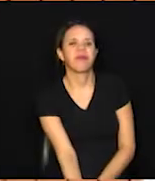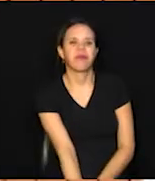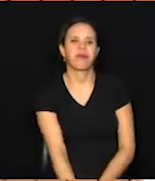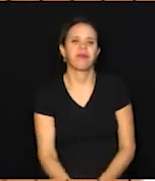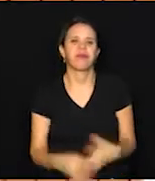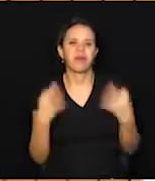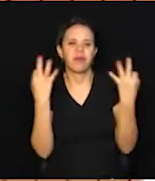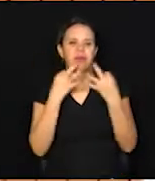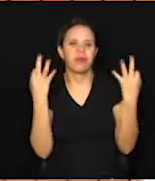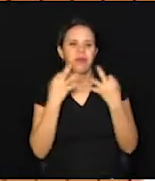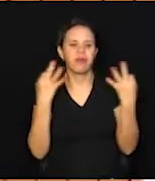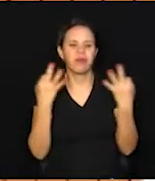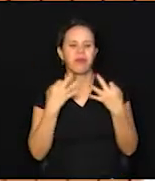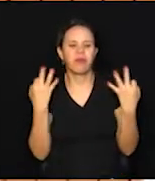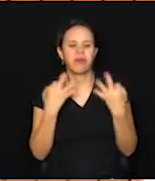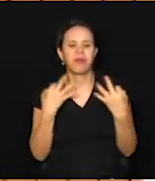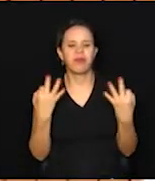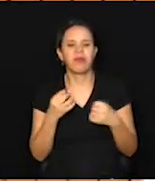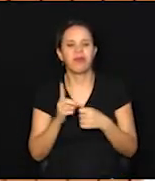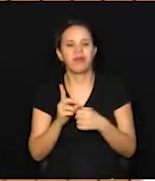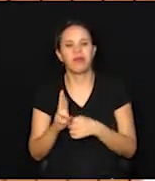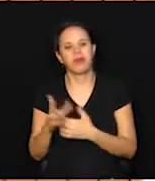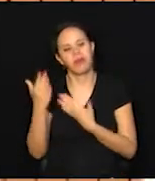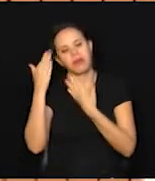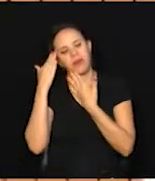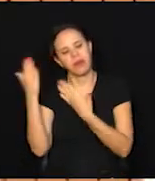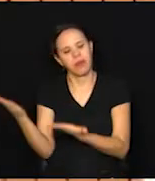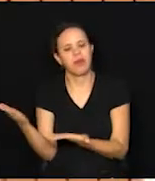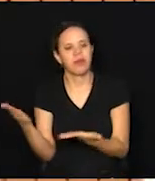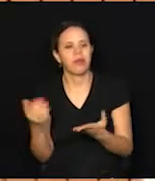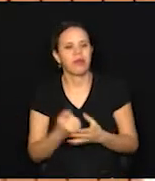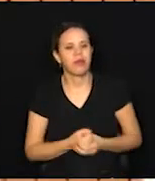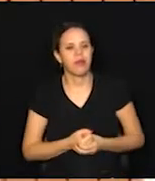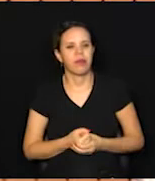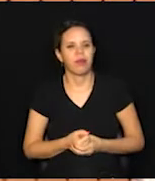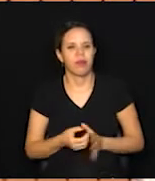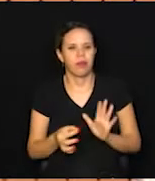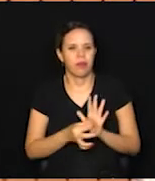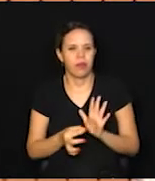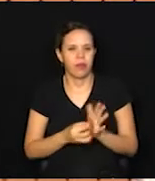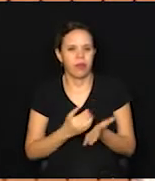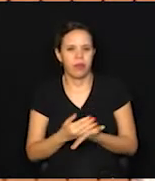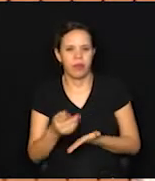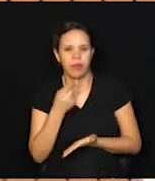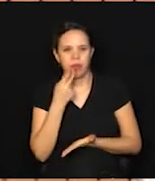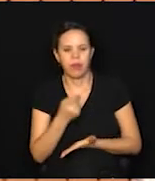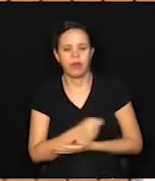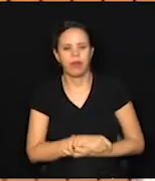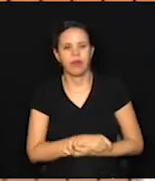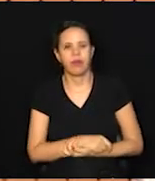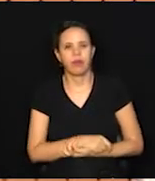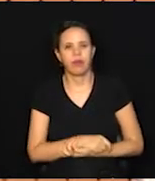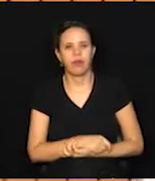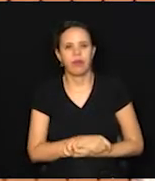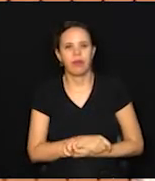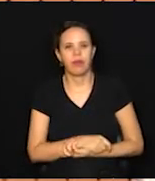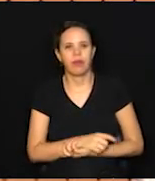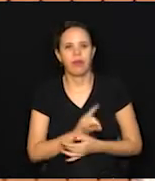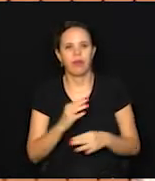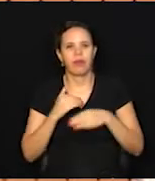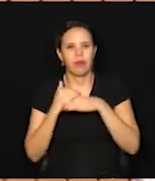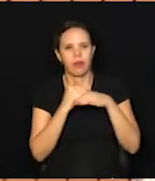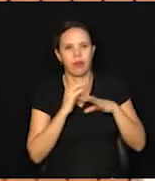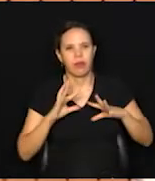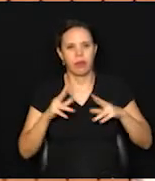Perfeito, doutora Cíntia. Obrigado pelas suas colocações iniciais. Só para ser justo com todo mundo